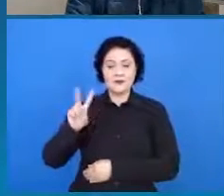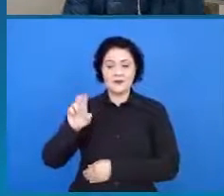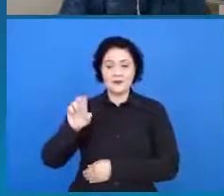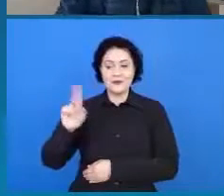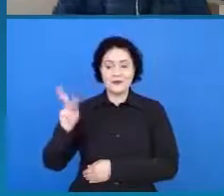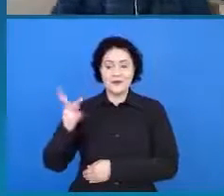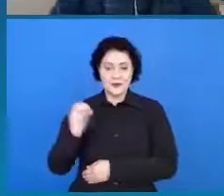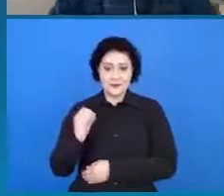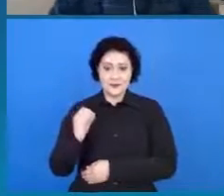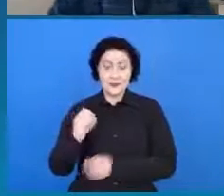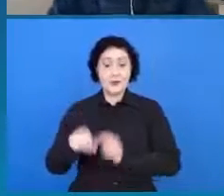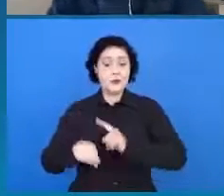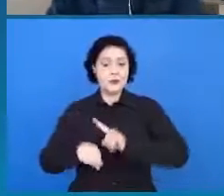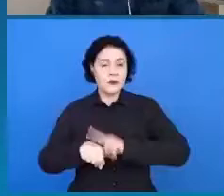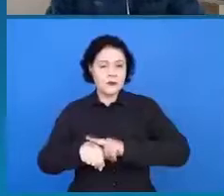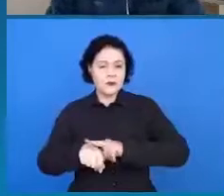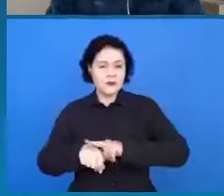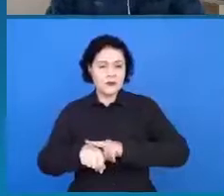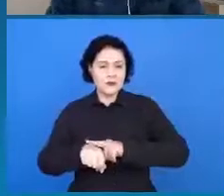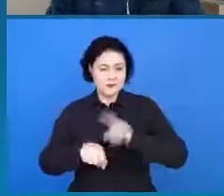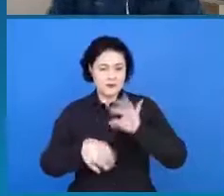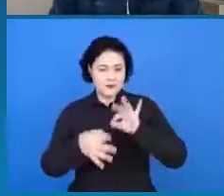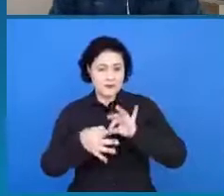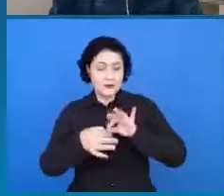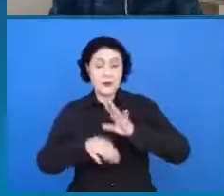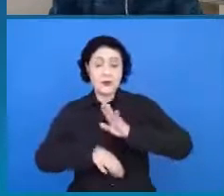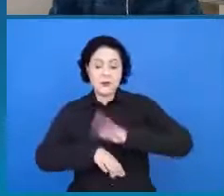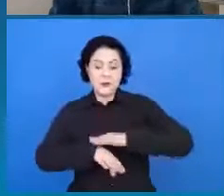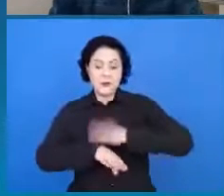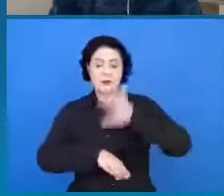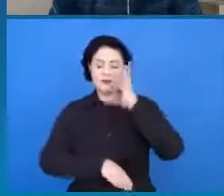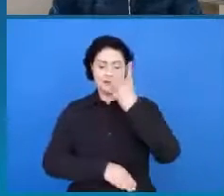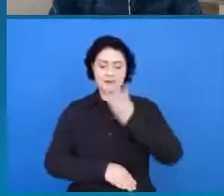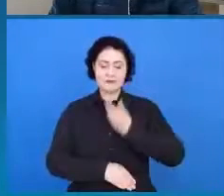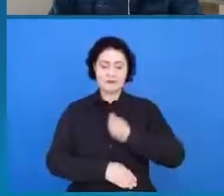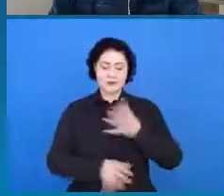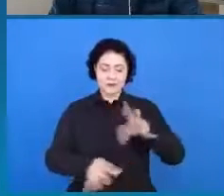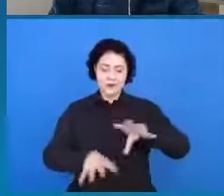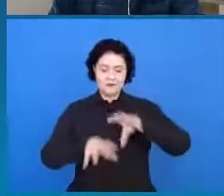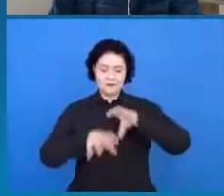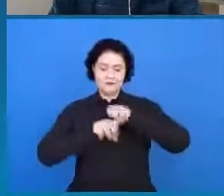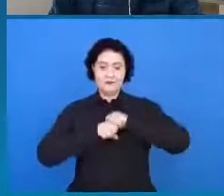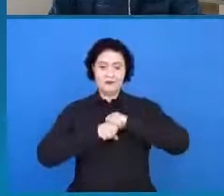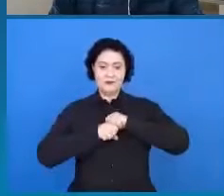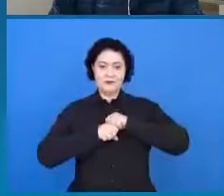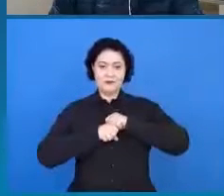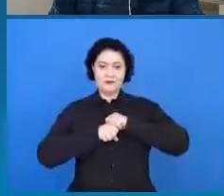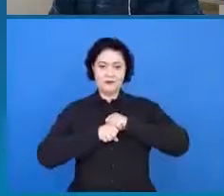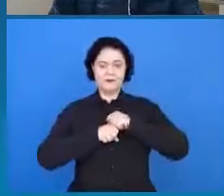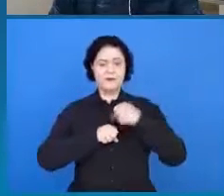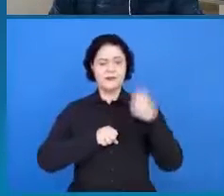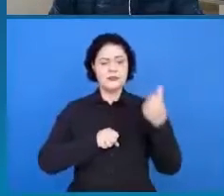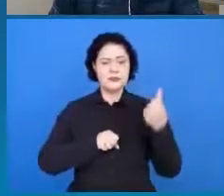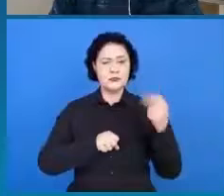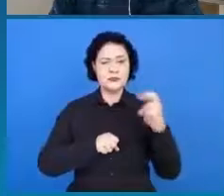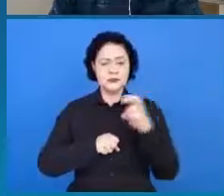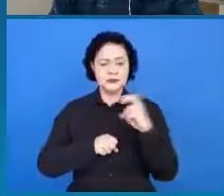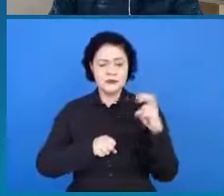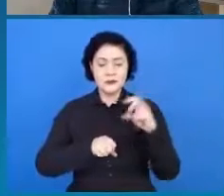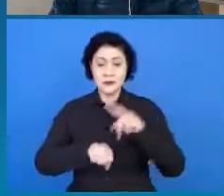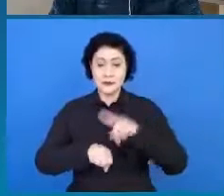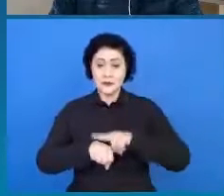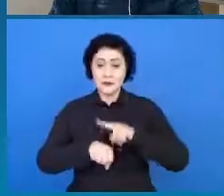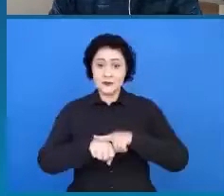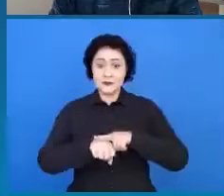o Momento Espírita ele entra lá na minha vida o 6:55 da manhã ele foi colocado não é